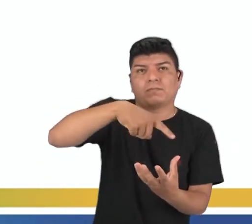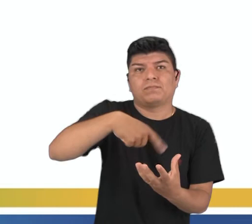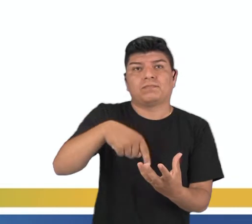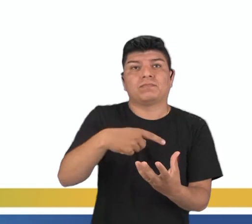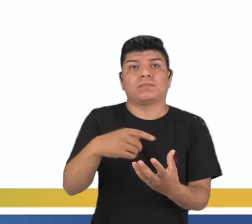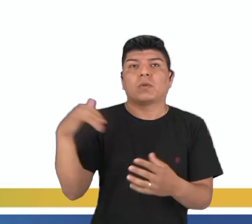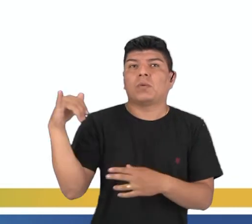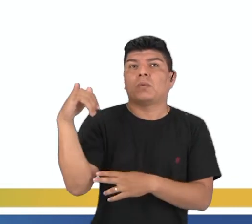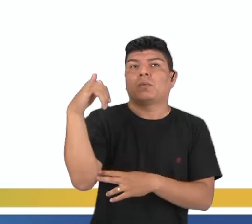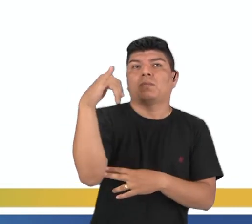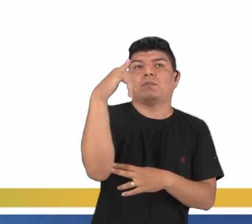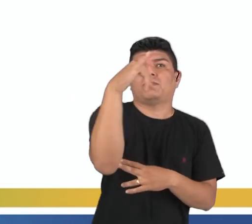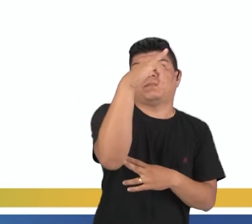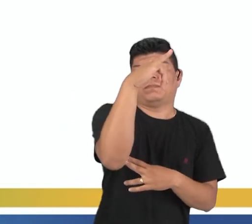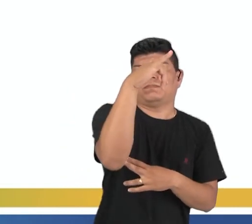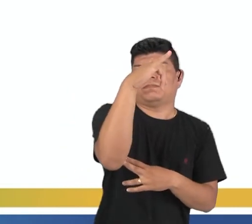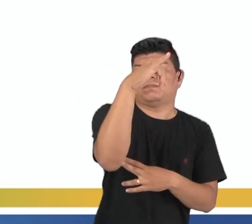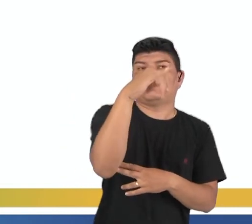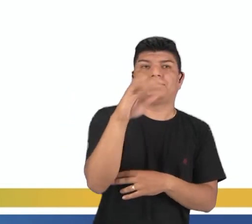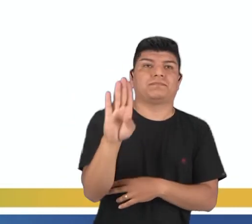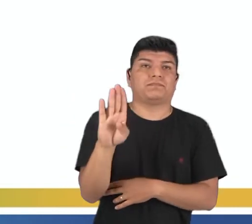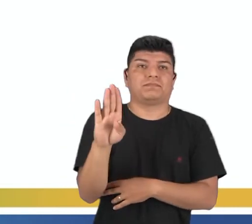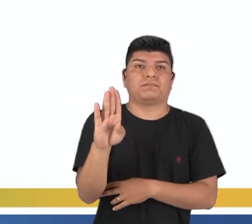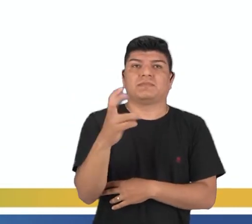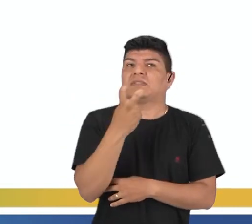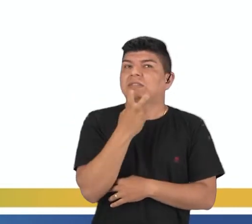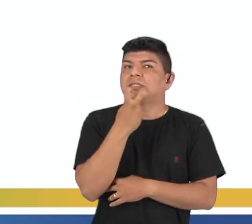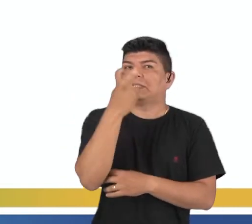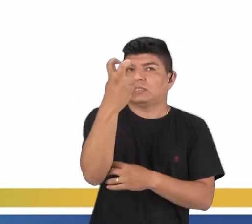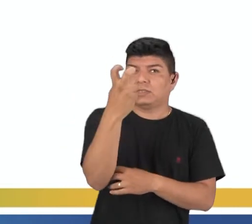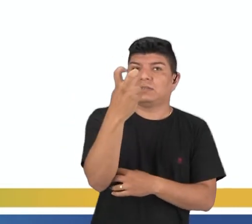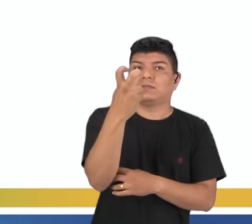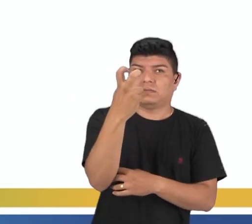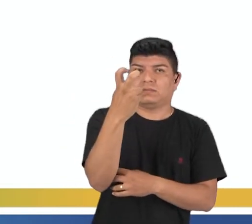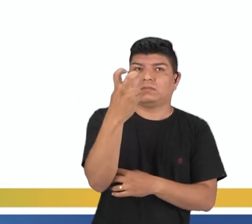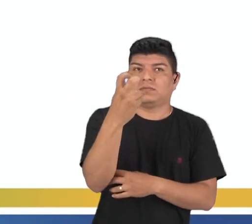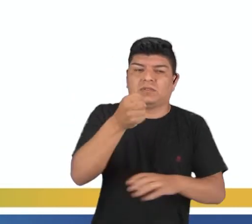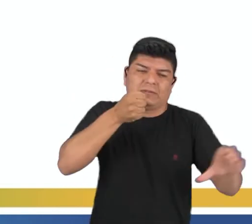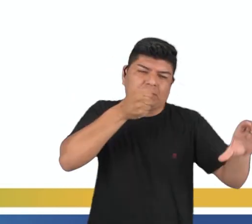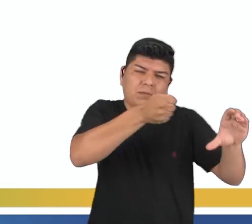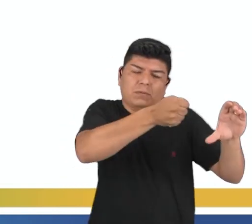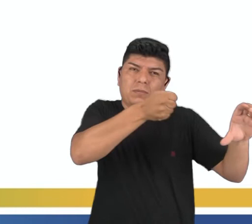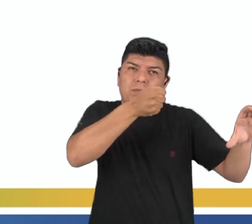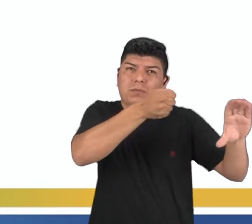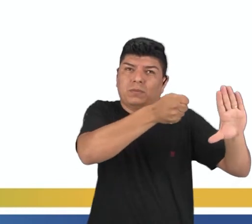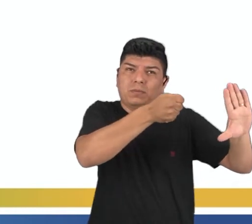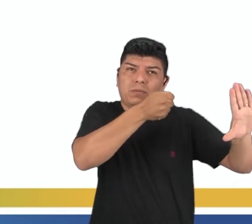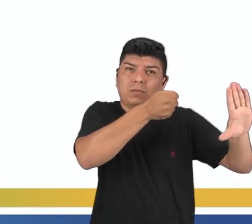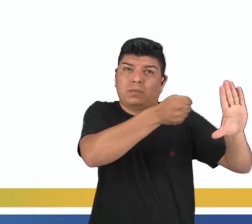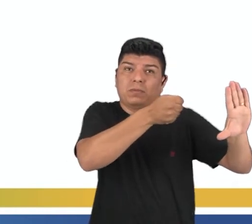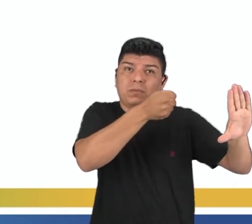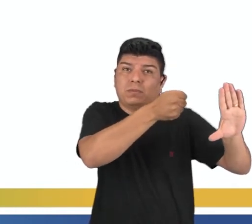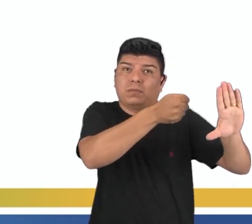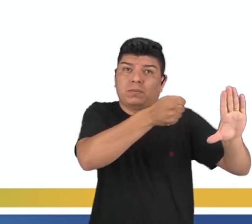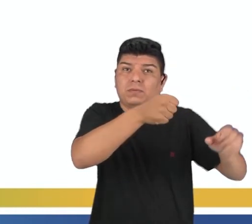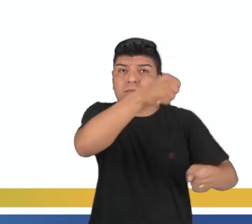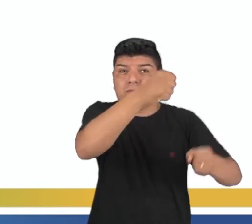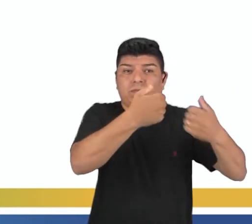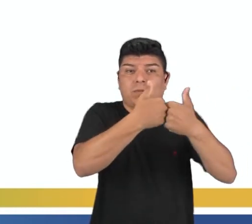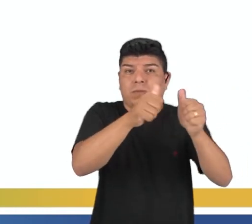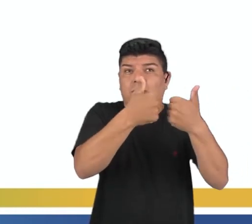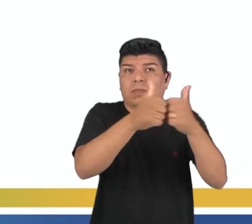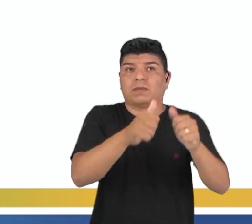do liquidificador e avião. Letra B, grito, furadeira e motor do